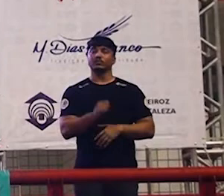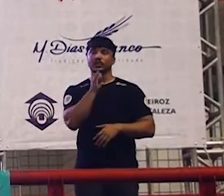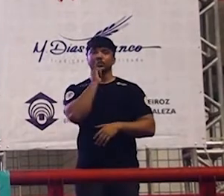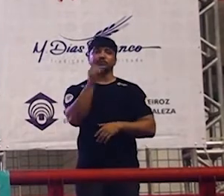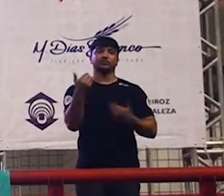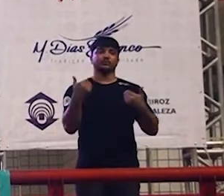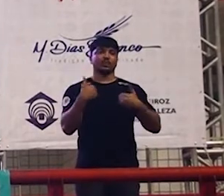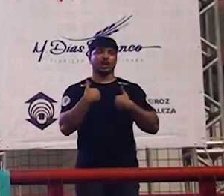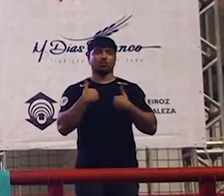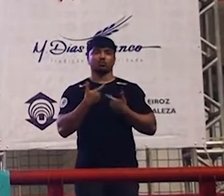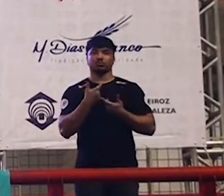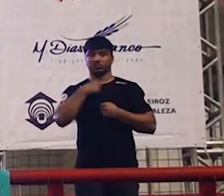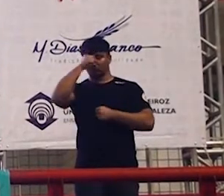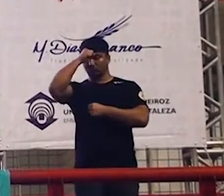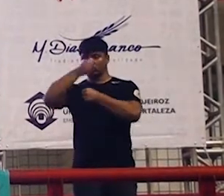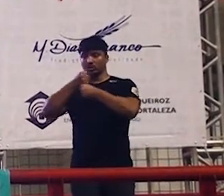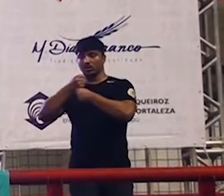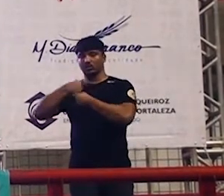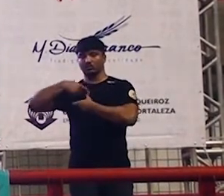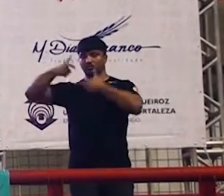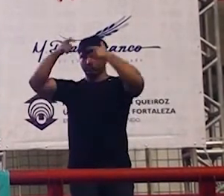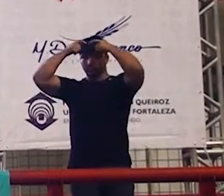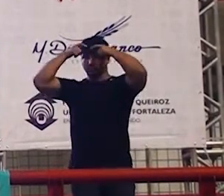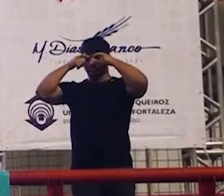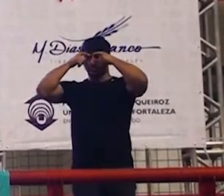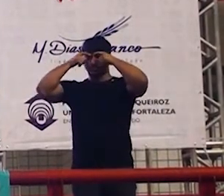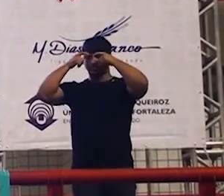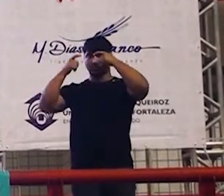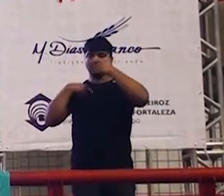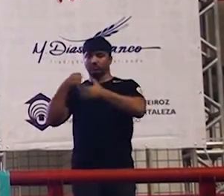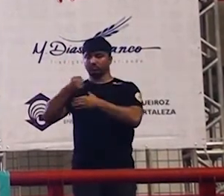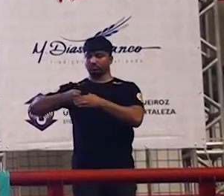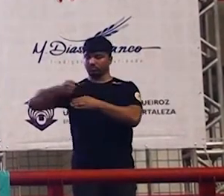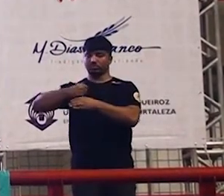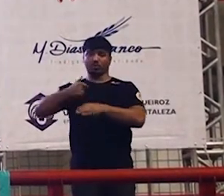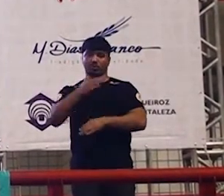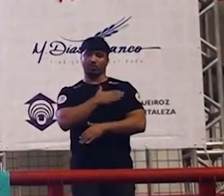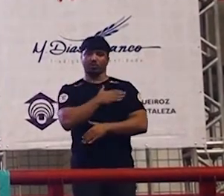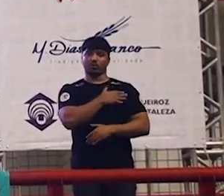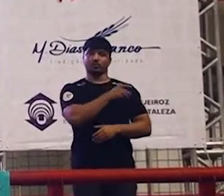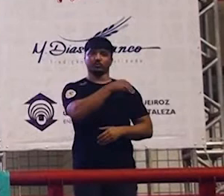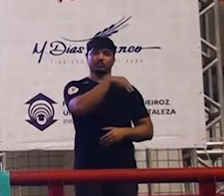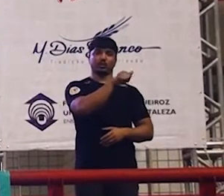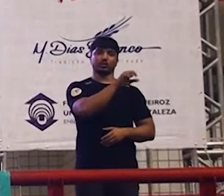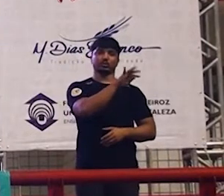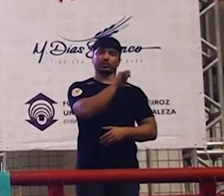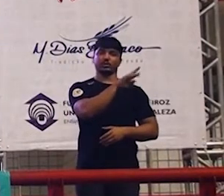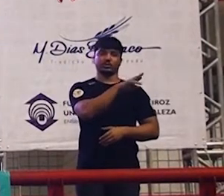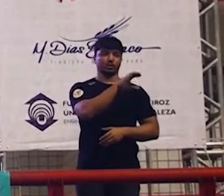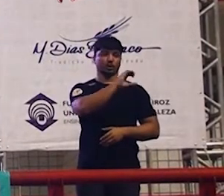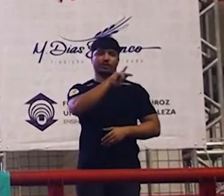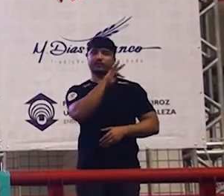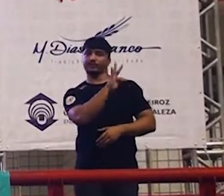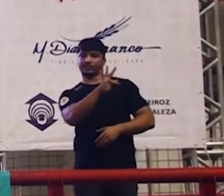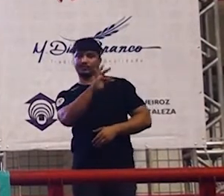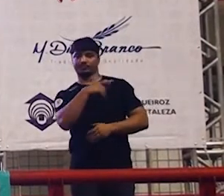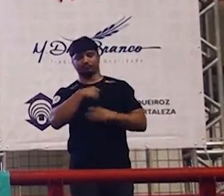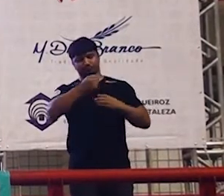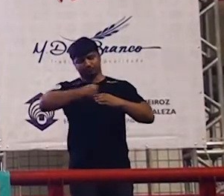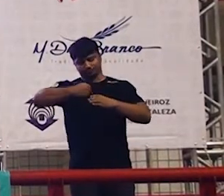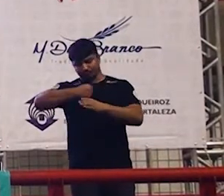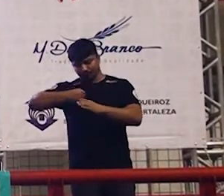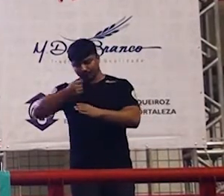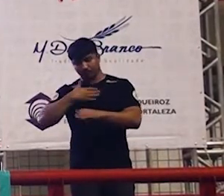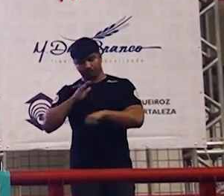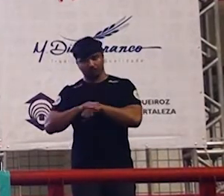Eu sou chefe de cozinha amador, fã de MasterChef. E aí na minha cozinha eu fico